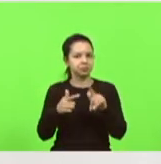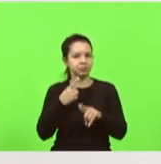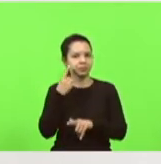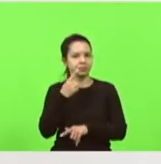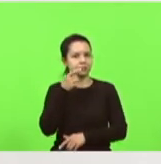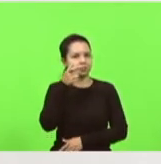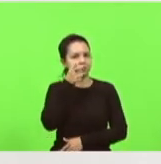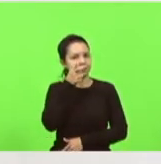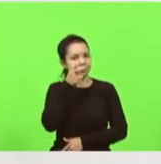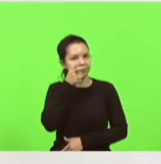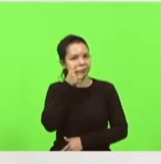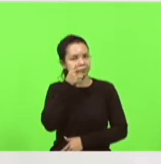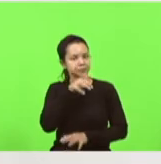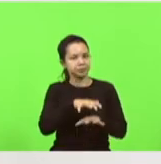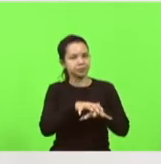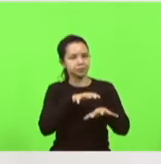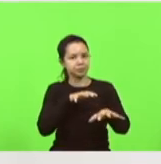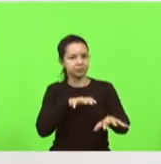forma remota.